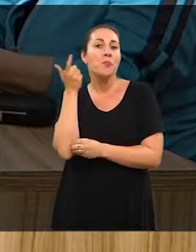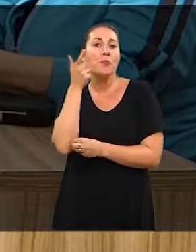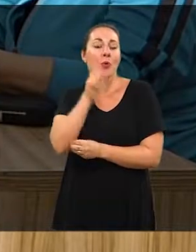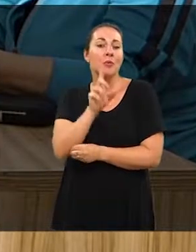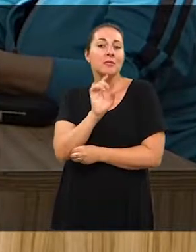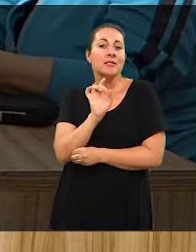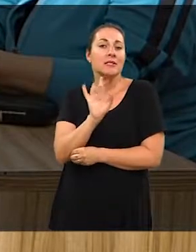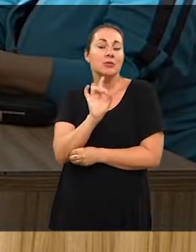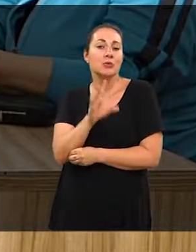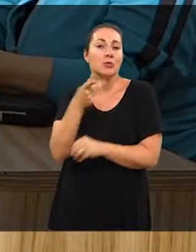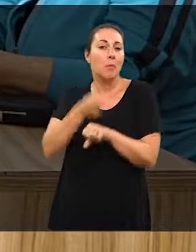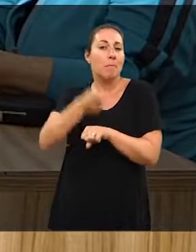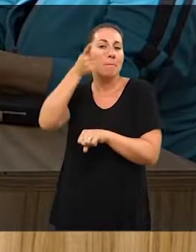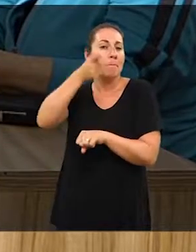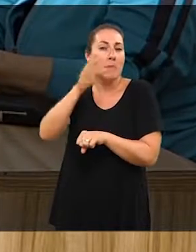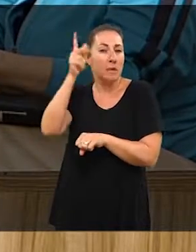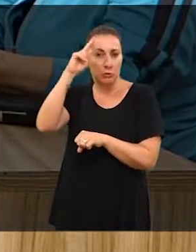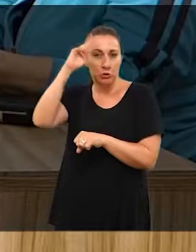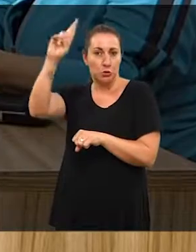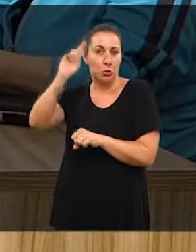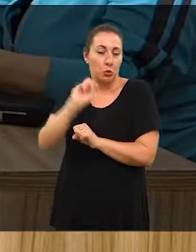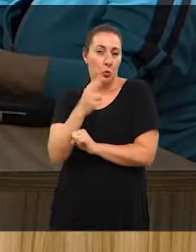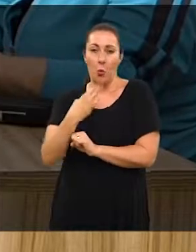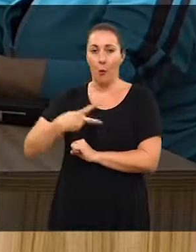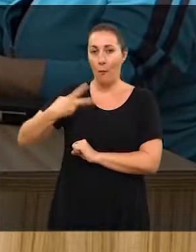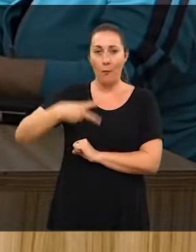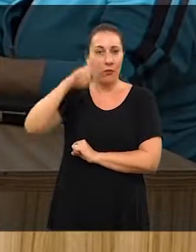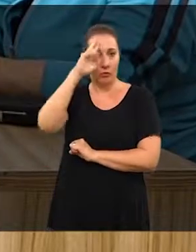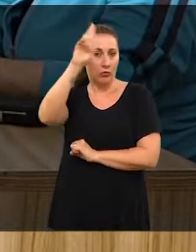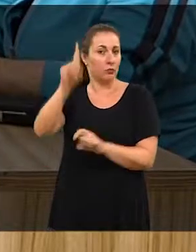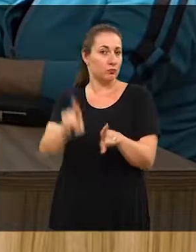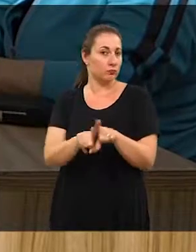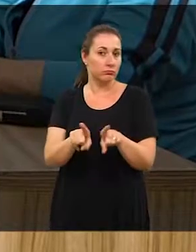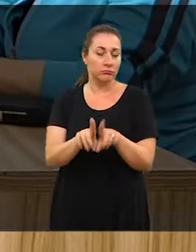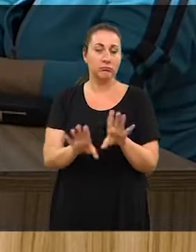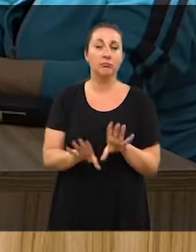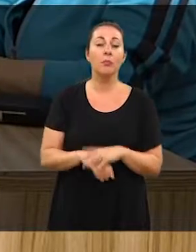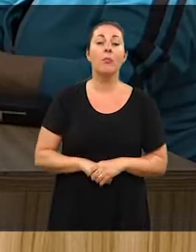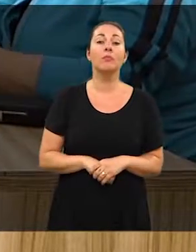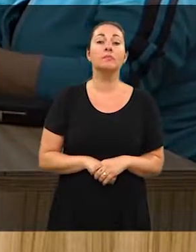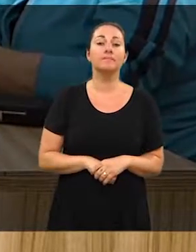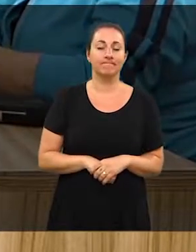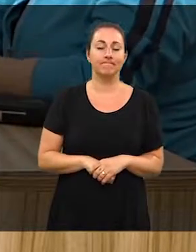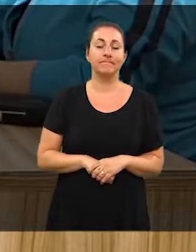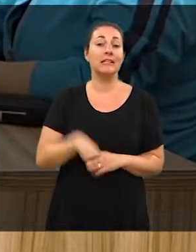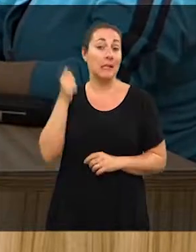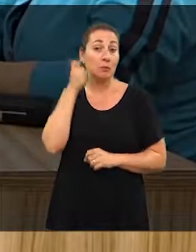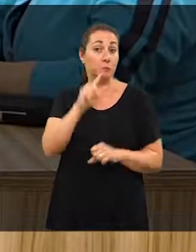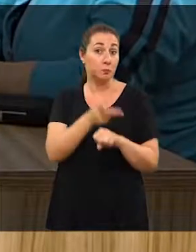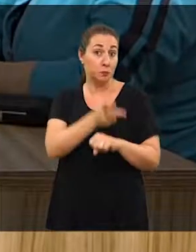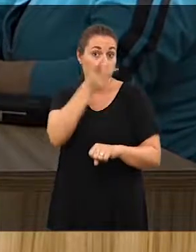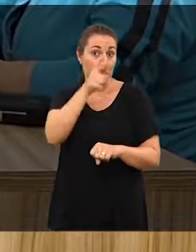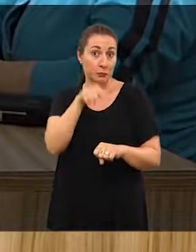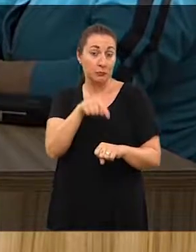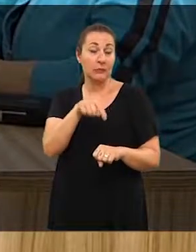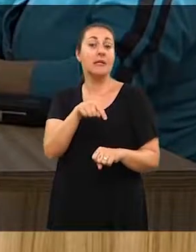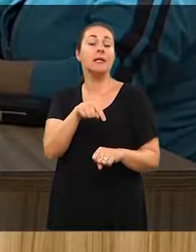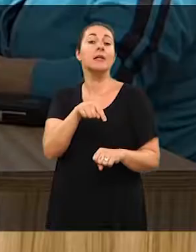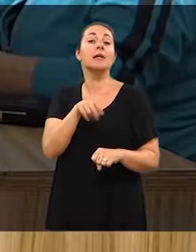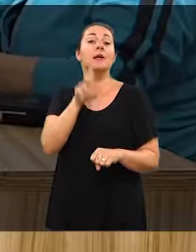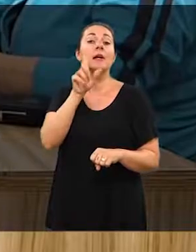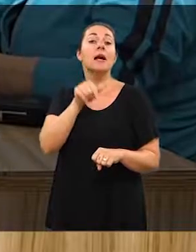ali? Seria só o diretor ou também os vices, ou na toda realidade, a gestão da escola? O beneficiado, na